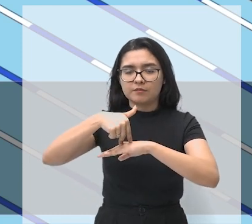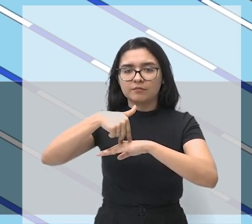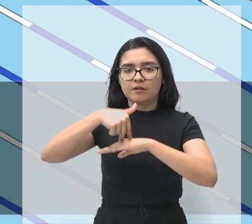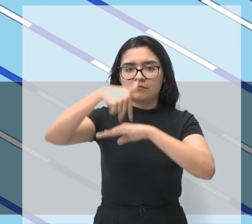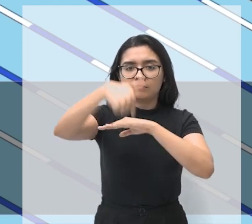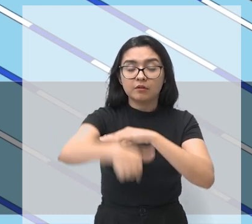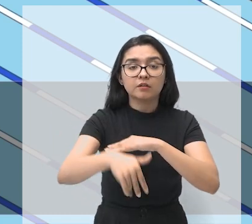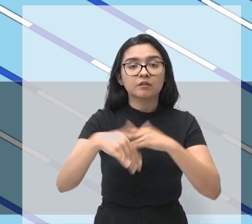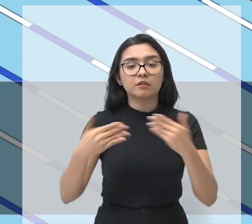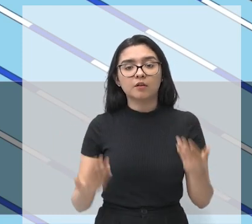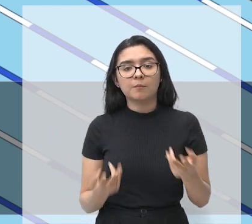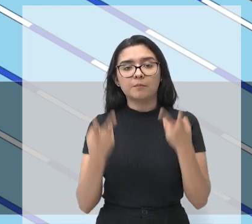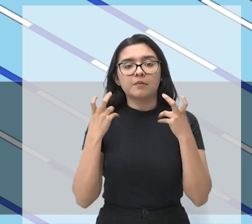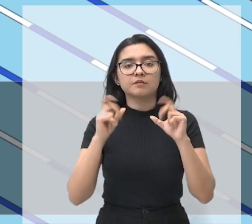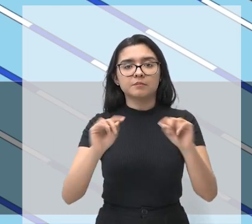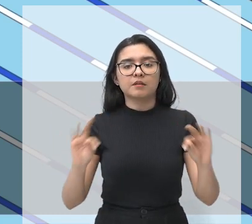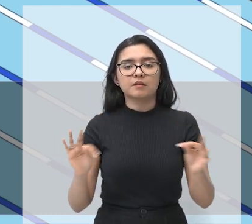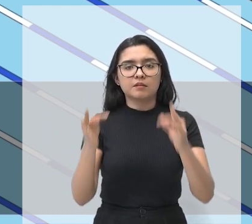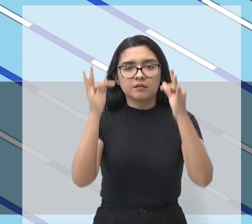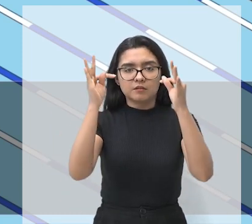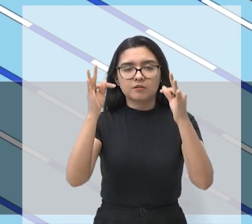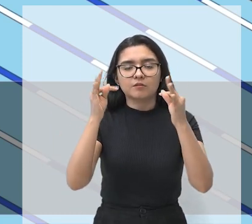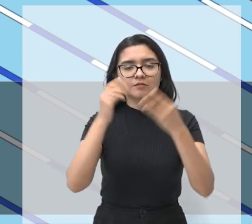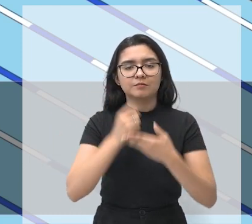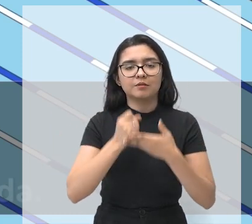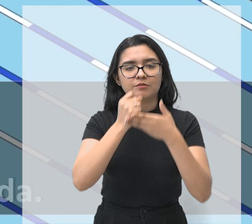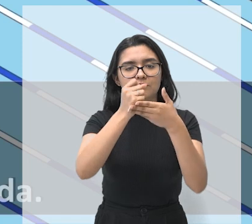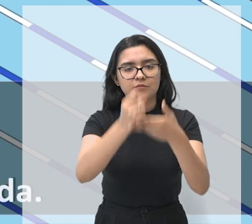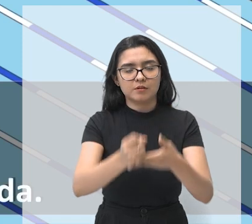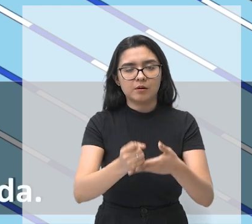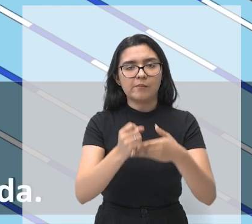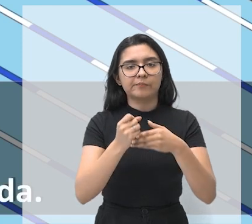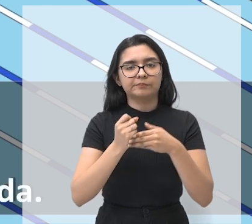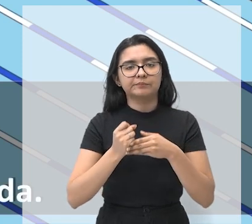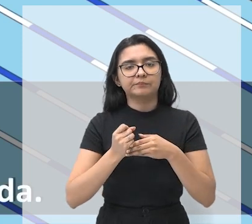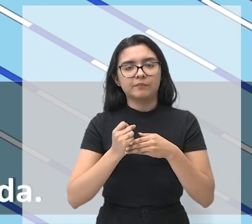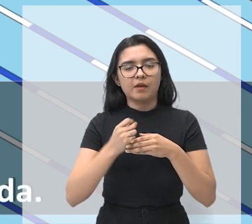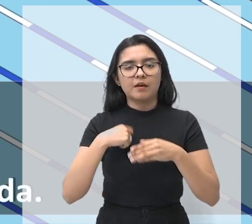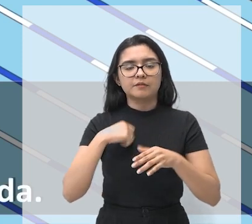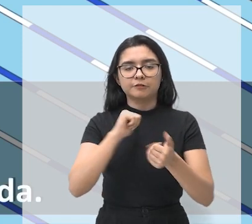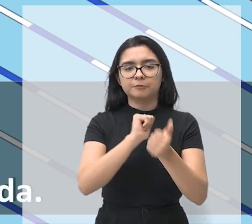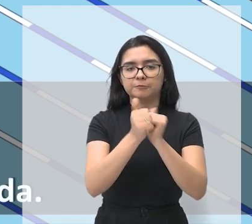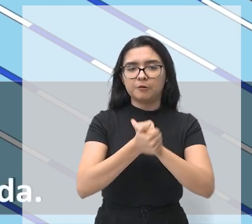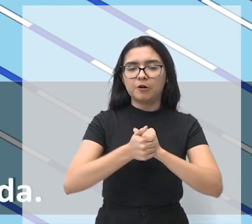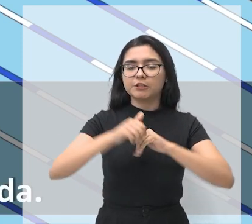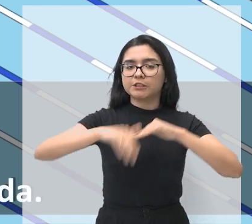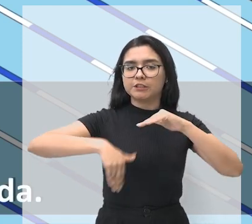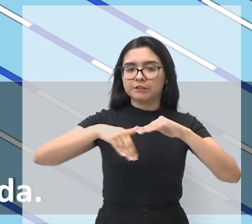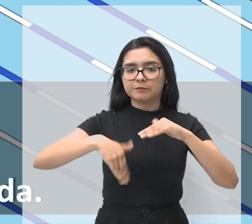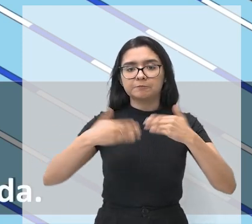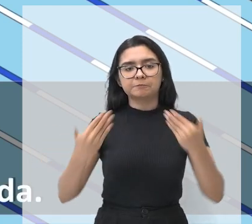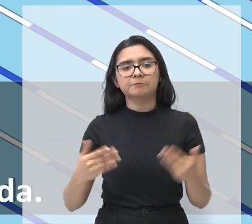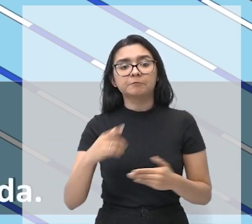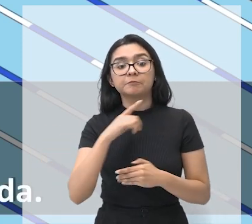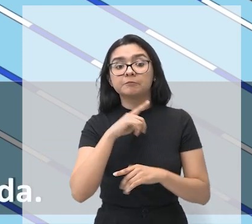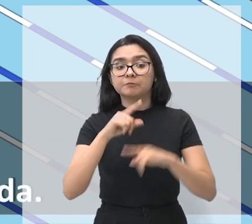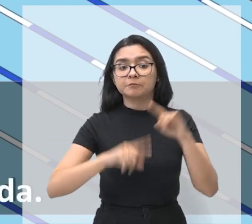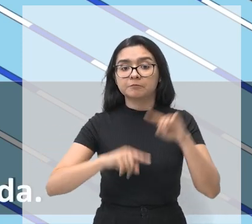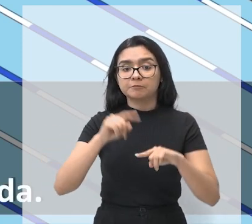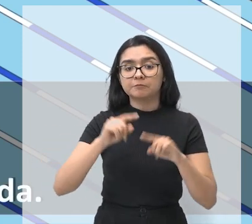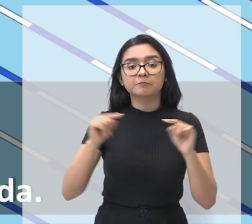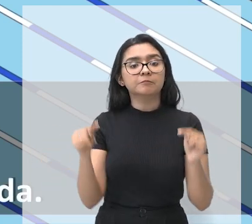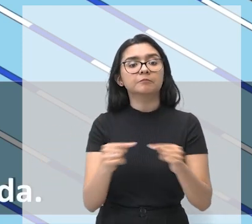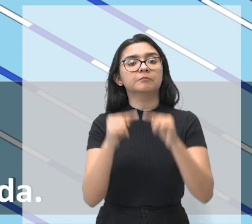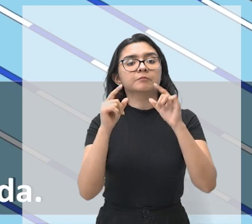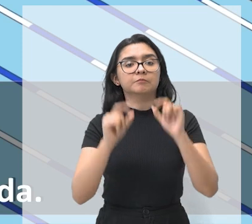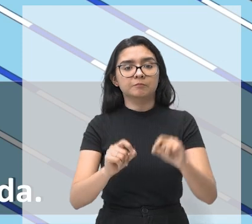a tecnologia dentro das provas de natação. E esse dispositivo ele fica